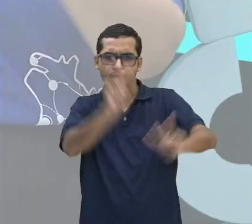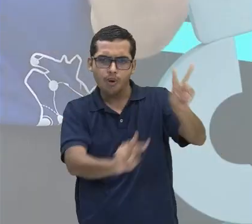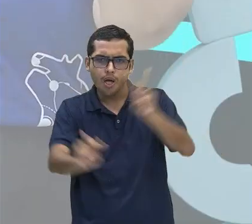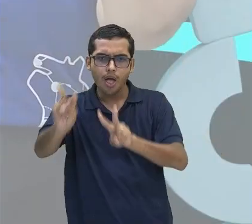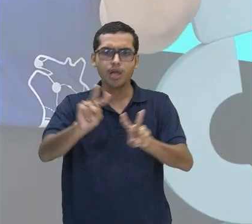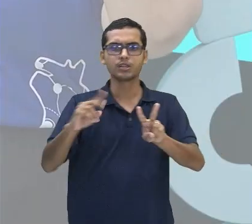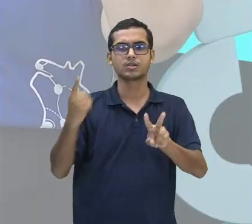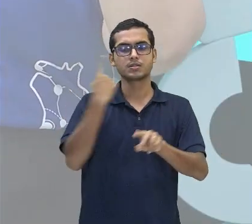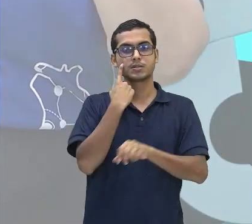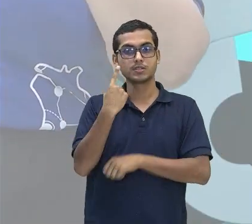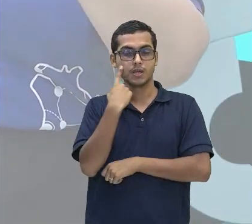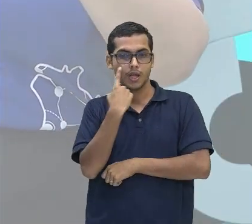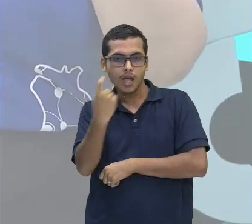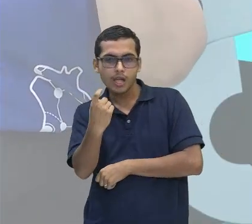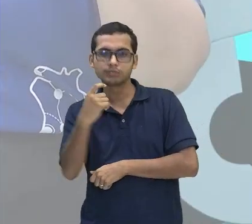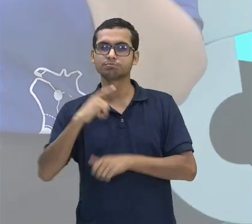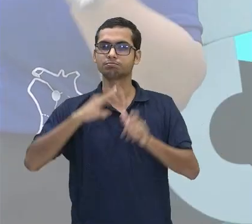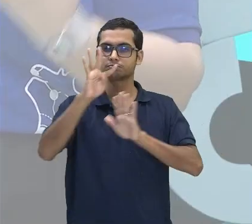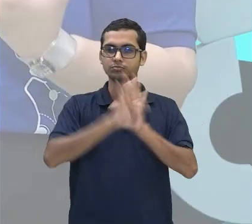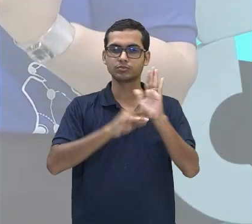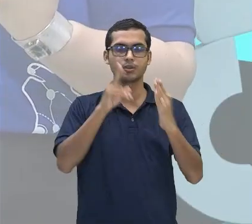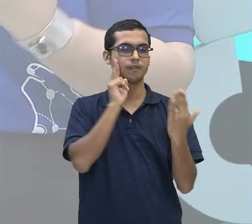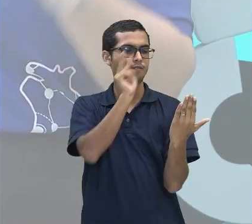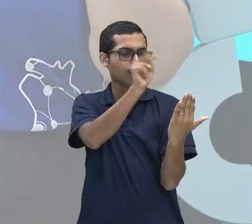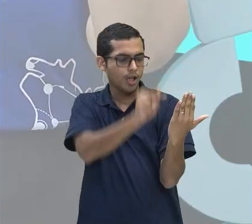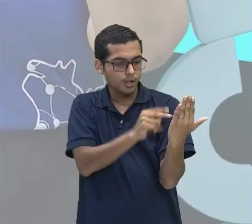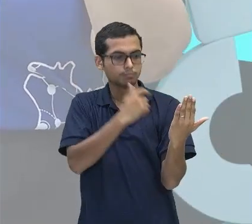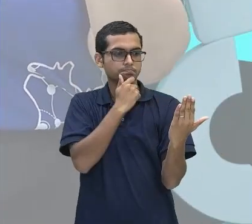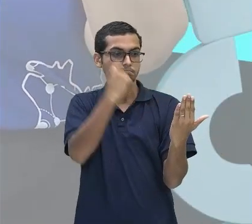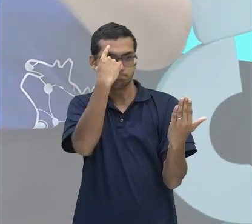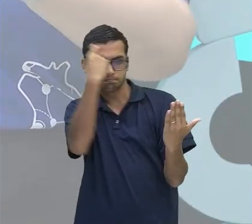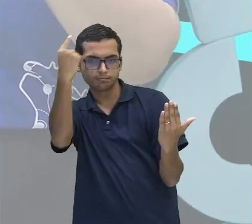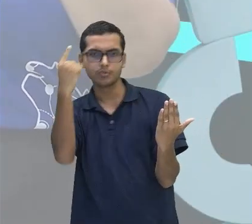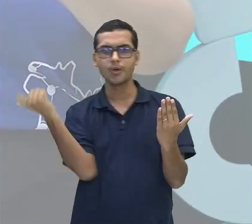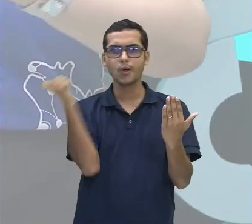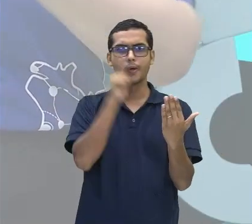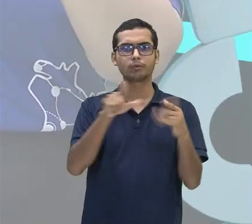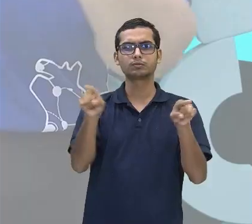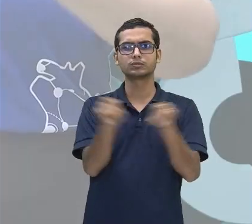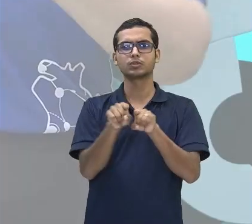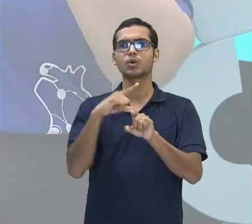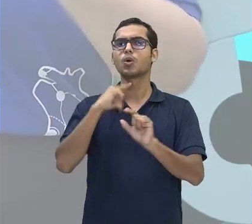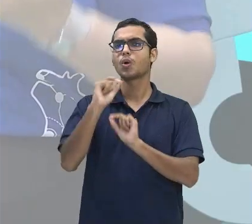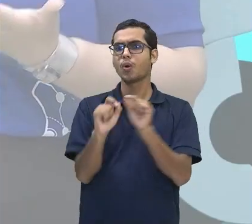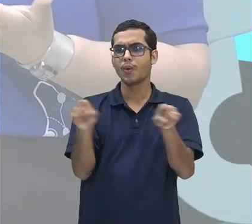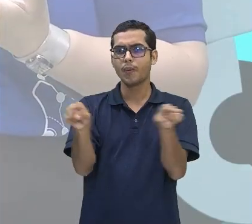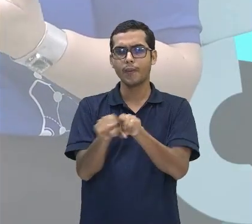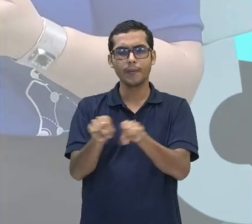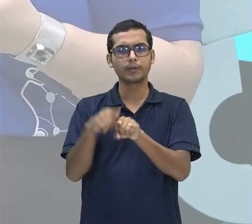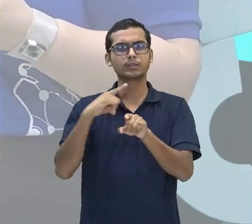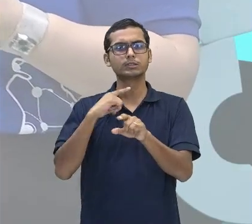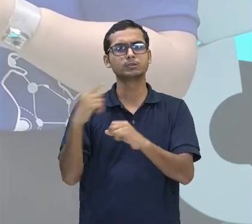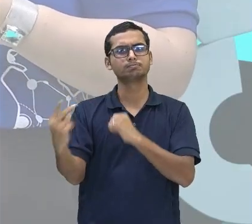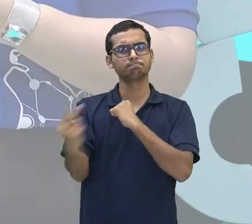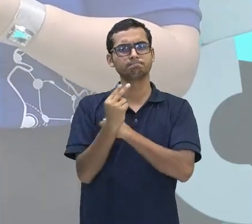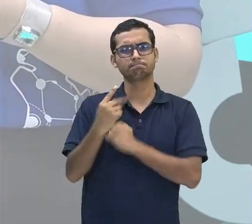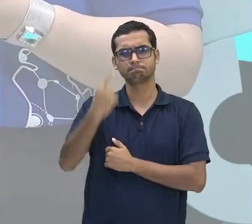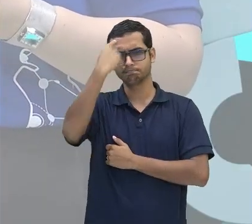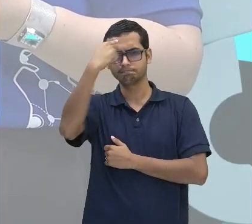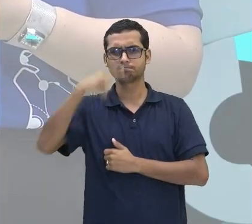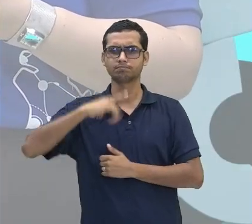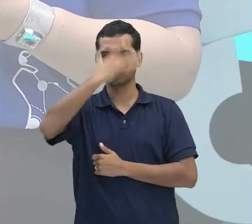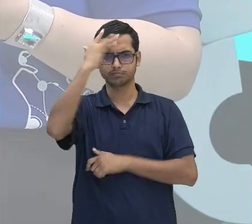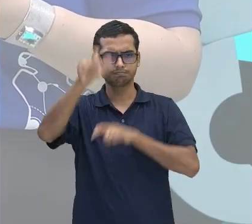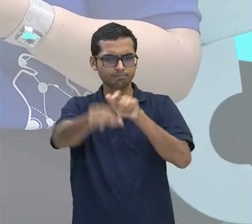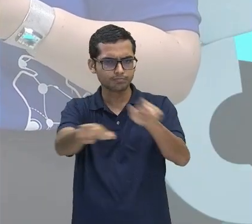este texto e, por consequência, a esta ideia de mudar, de ser persuadido. E